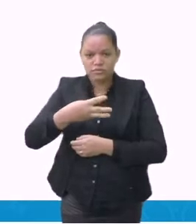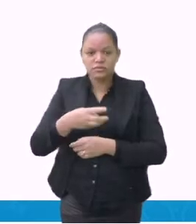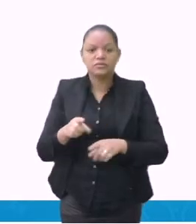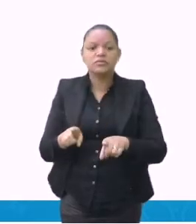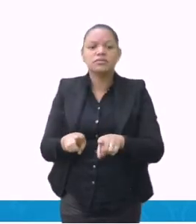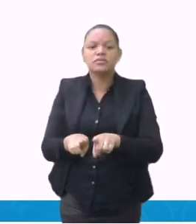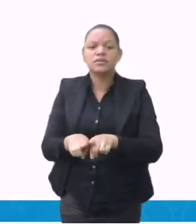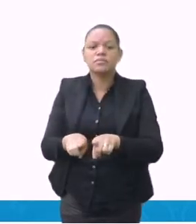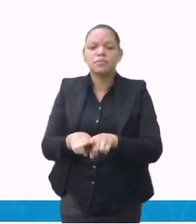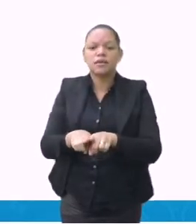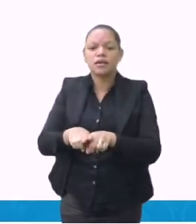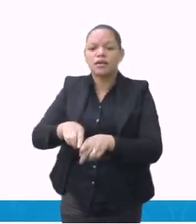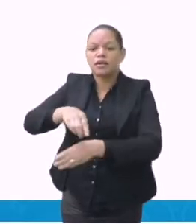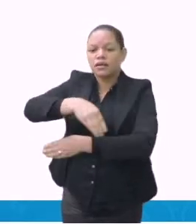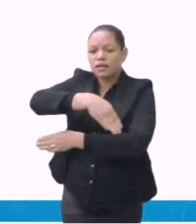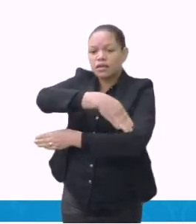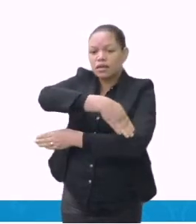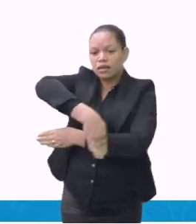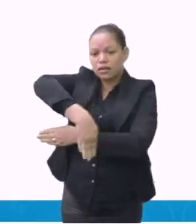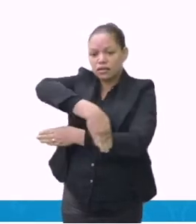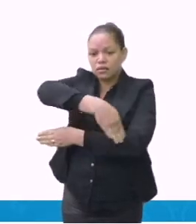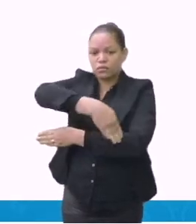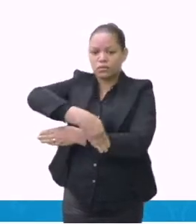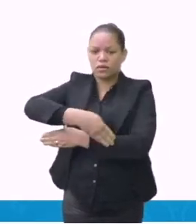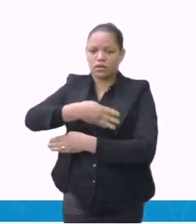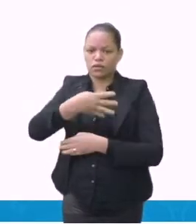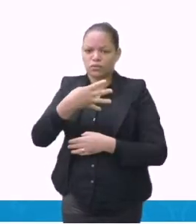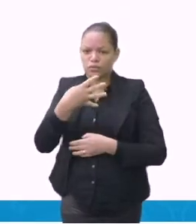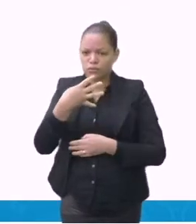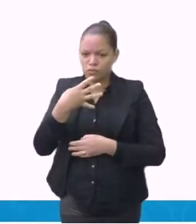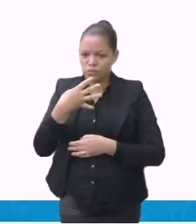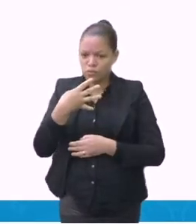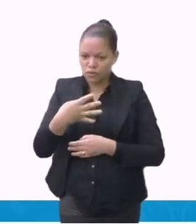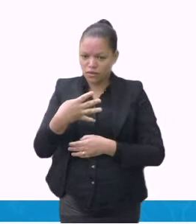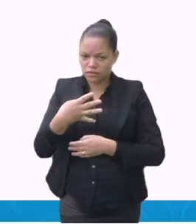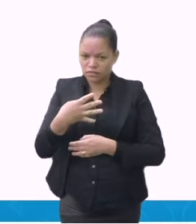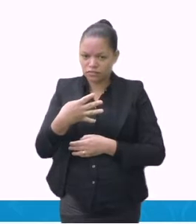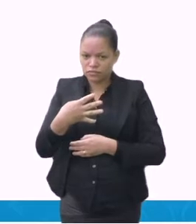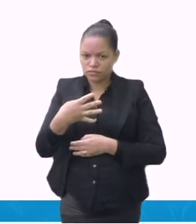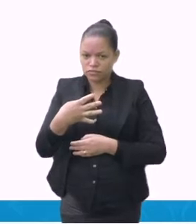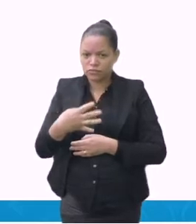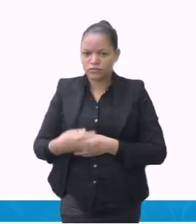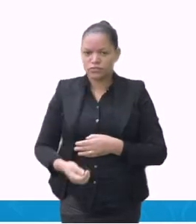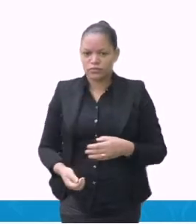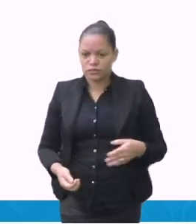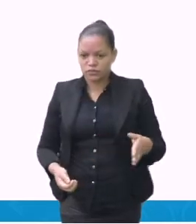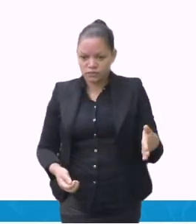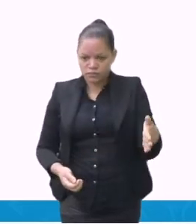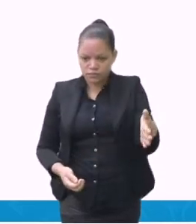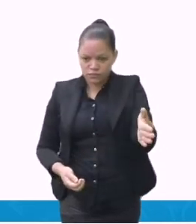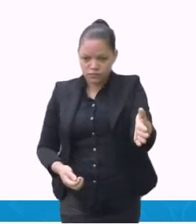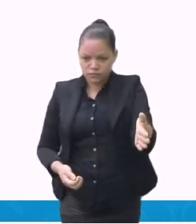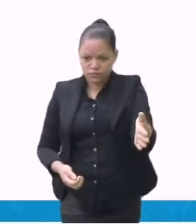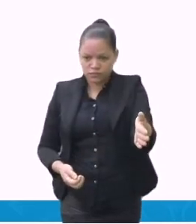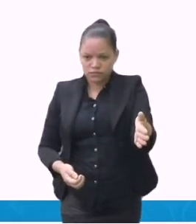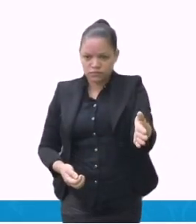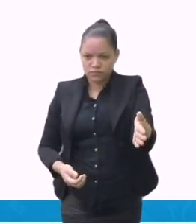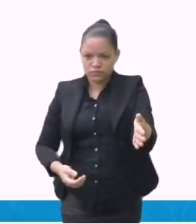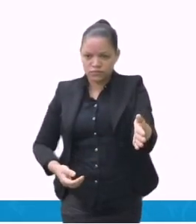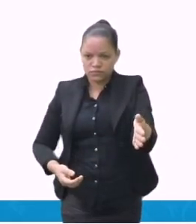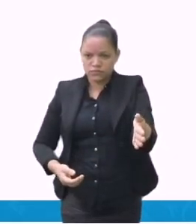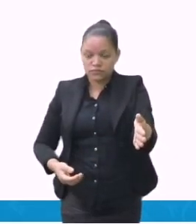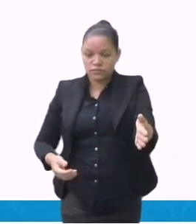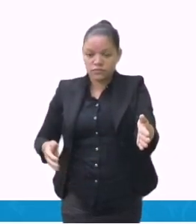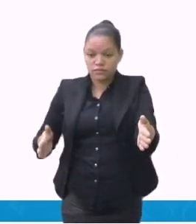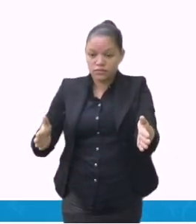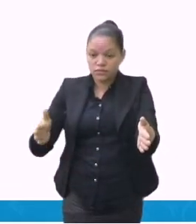3 e Rua 4. Rua 3 e Rua 4. Lembrando que a Rua